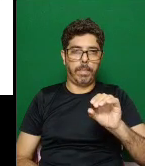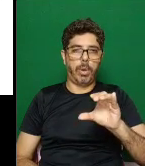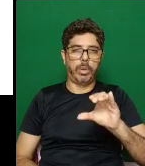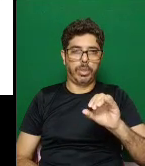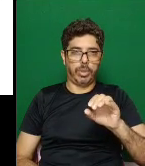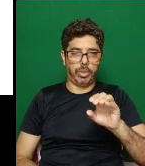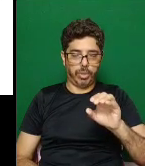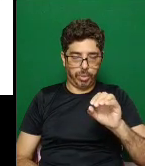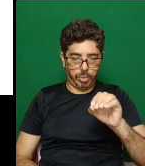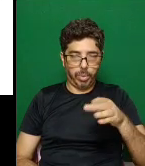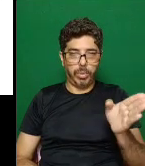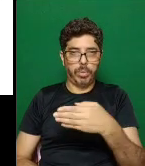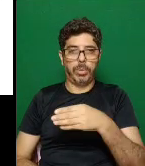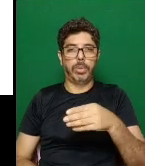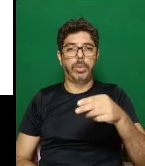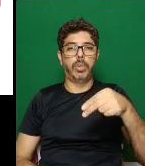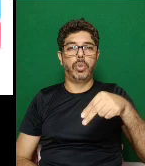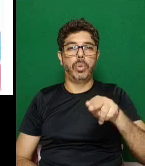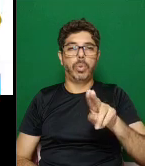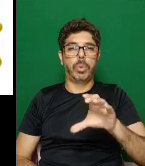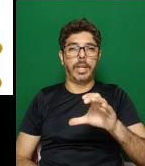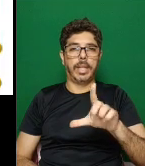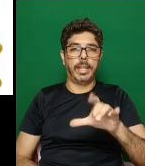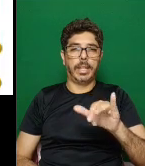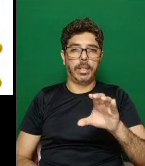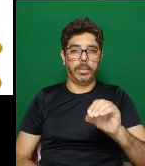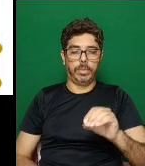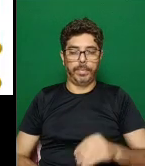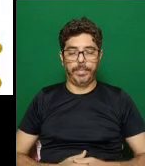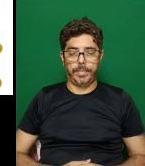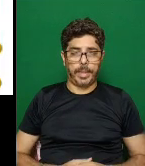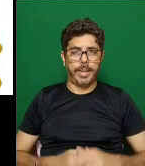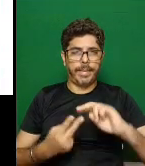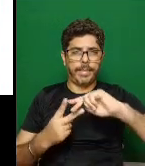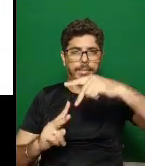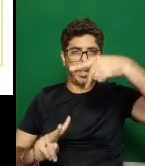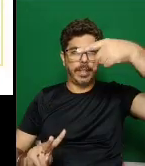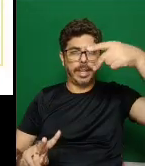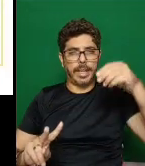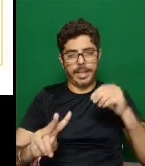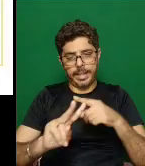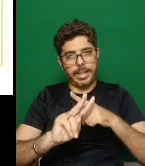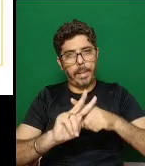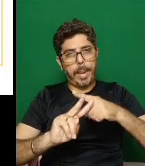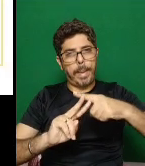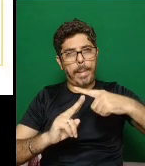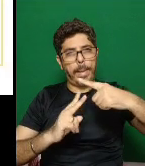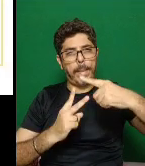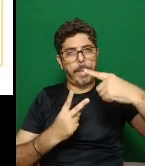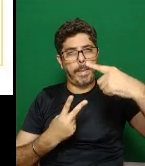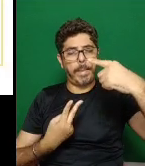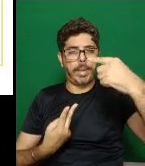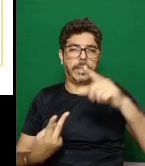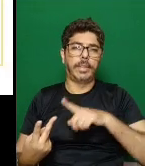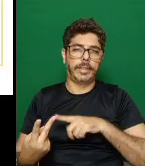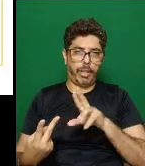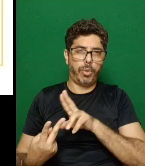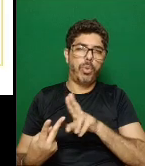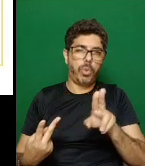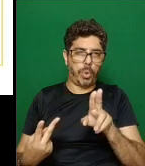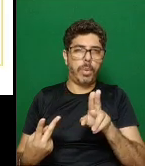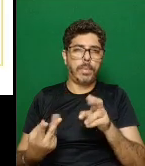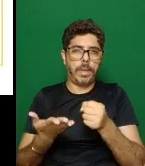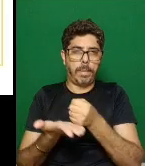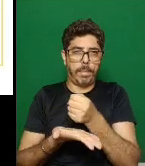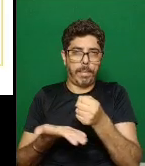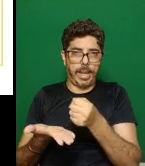As moléculas de DNA são compostas de muitas pequenas moléculas, conhecidas como base de nucleotídeos, ou, mais comumente,